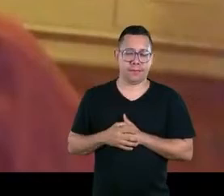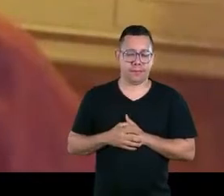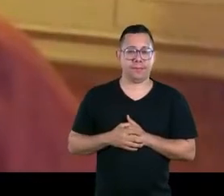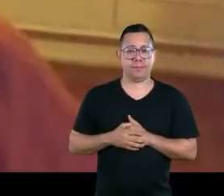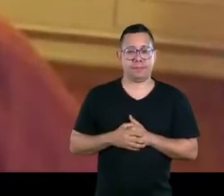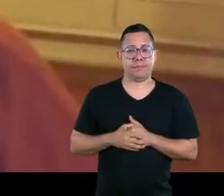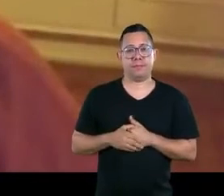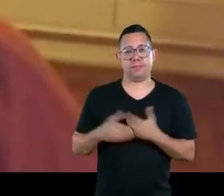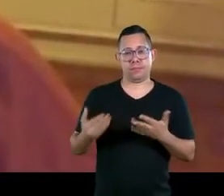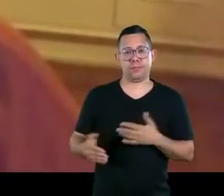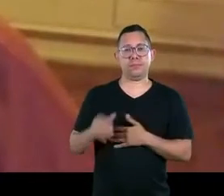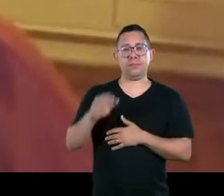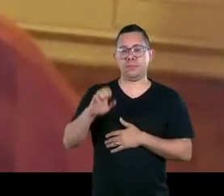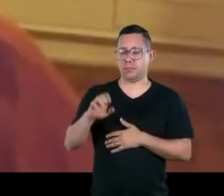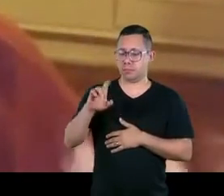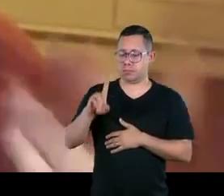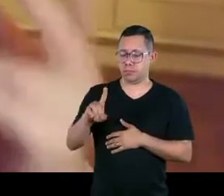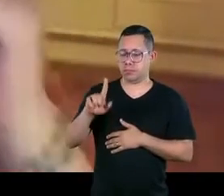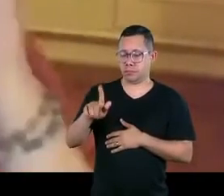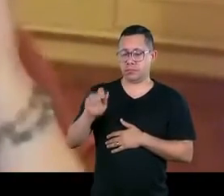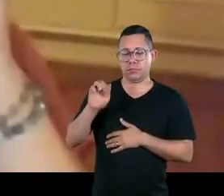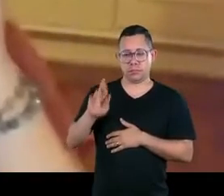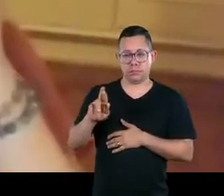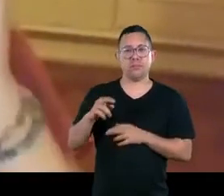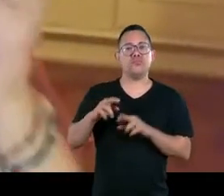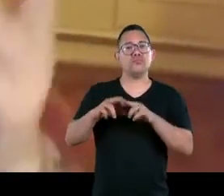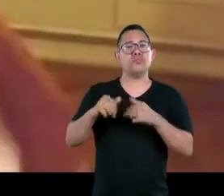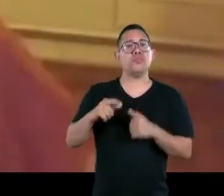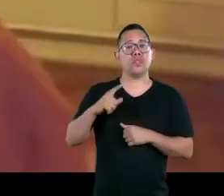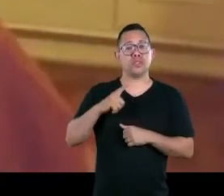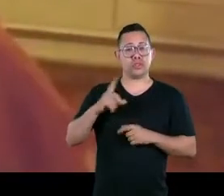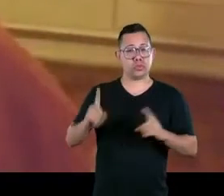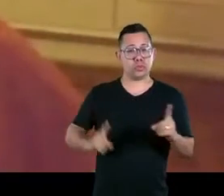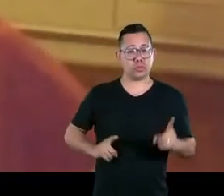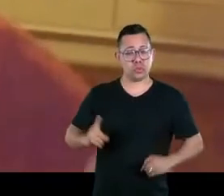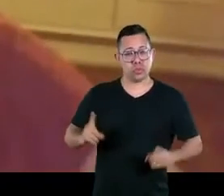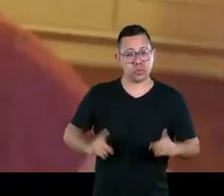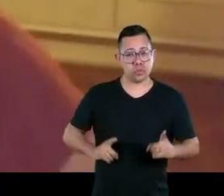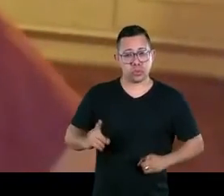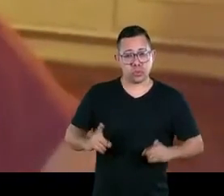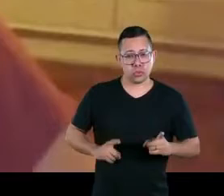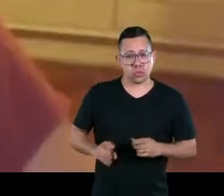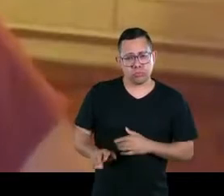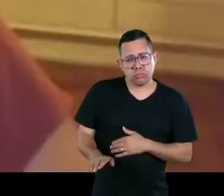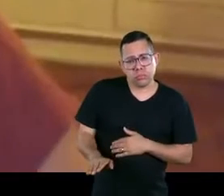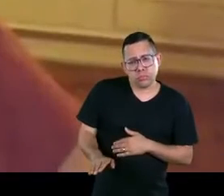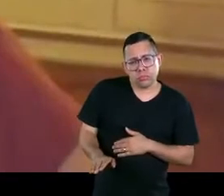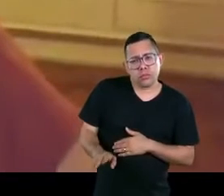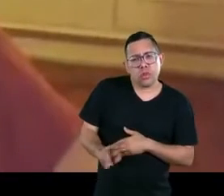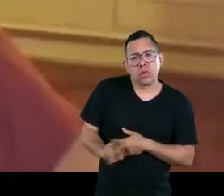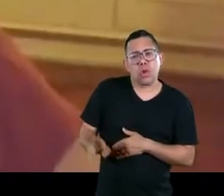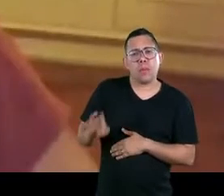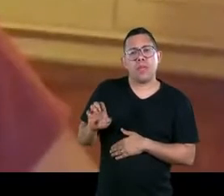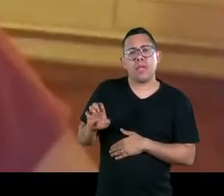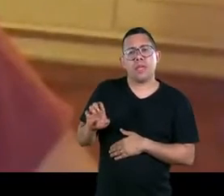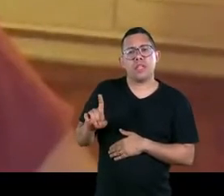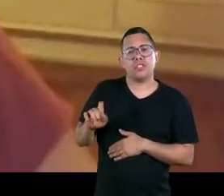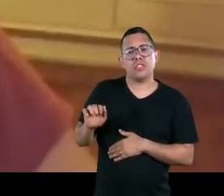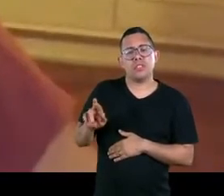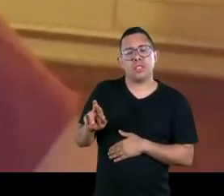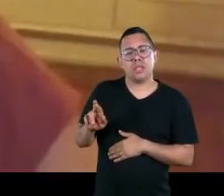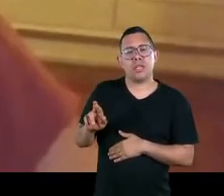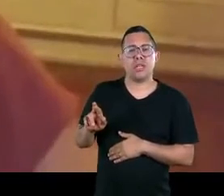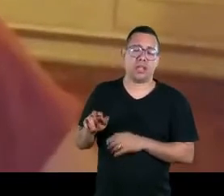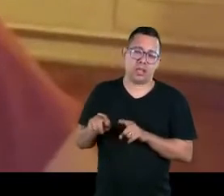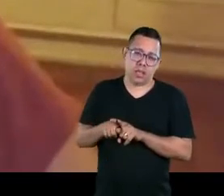E Edgar é porque ele tinha um primo, um priminho que era Edgar, e ele, como filho